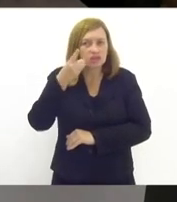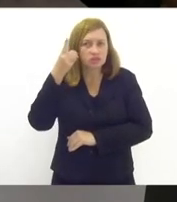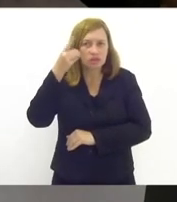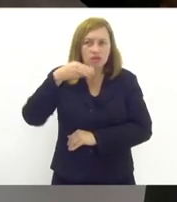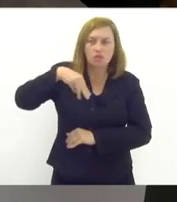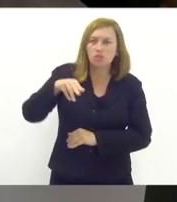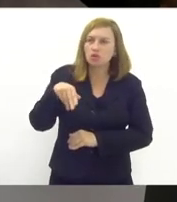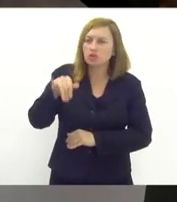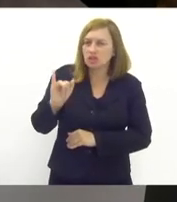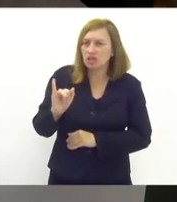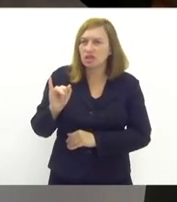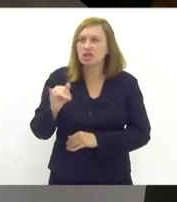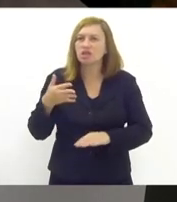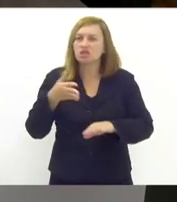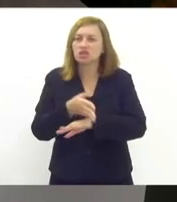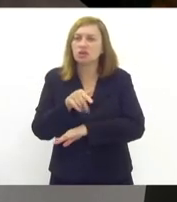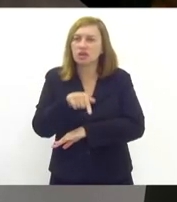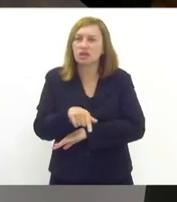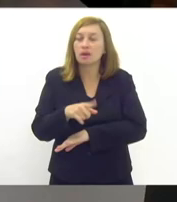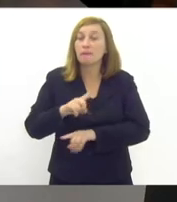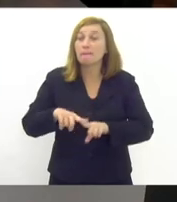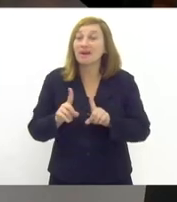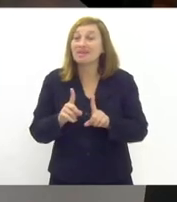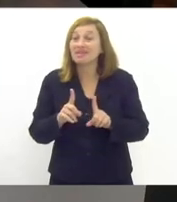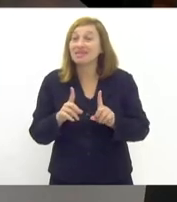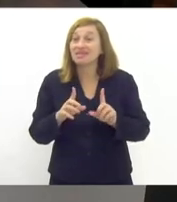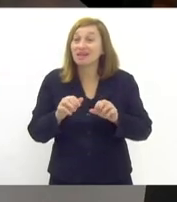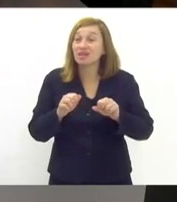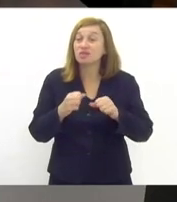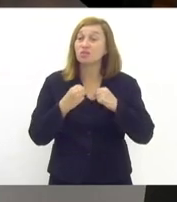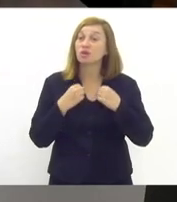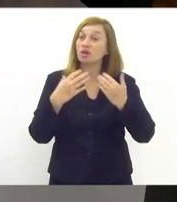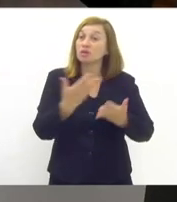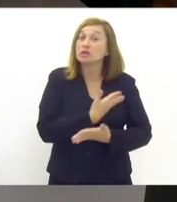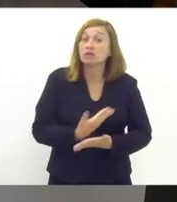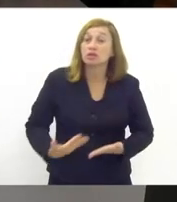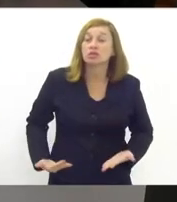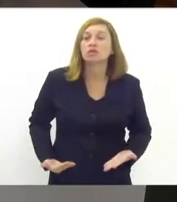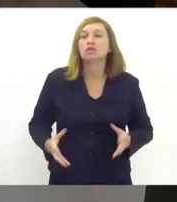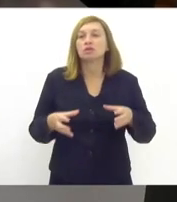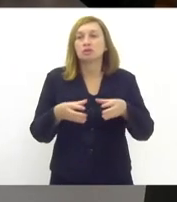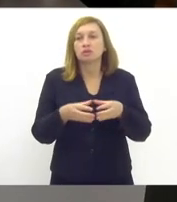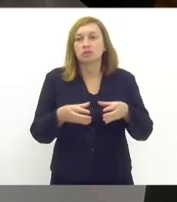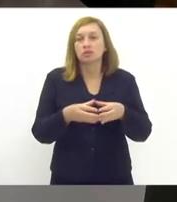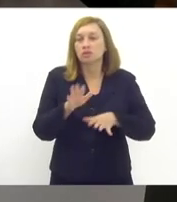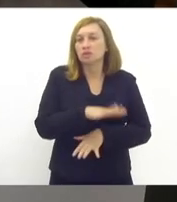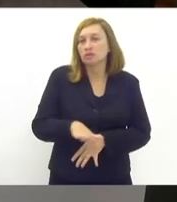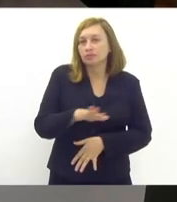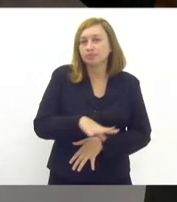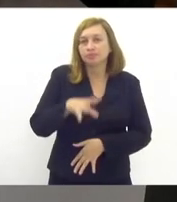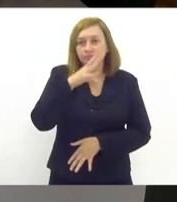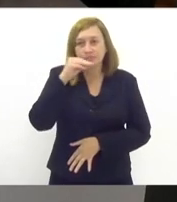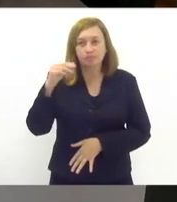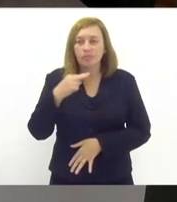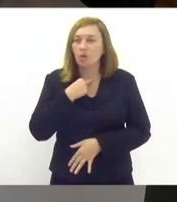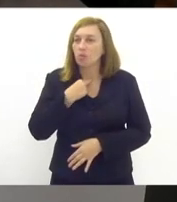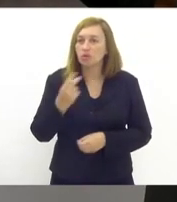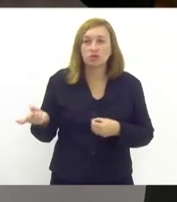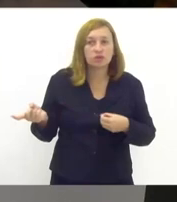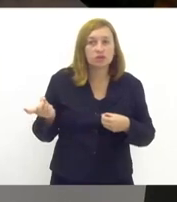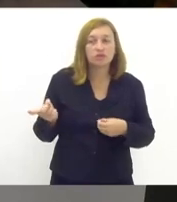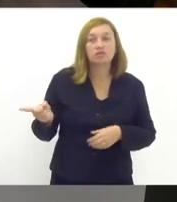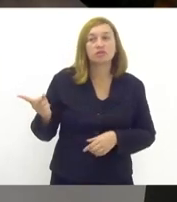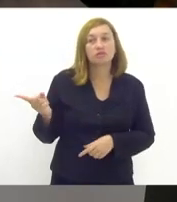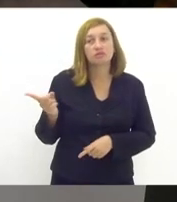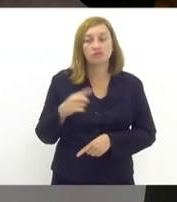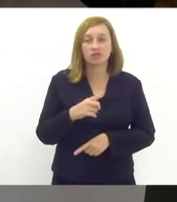Munir chegou aqui, só que ele está no meio de uma audiência pública da Comissão de Crianças e Adolescentes. Então, ele teve que